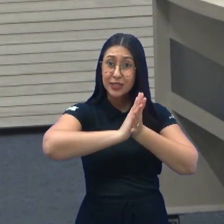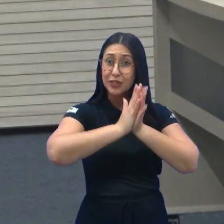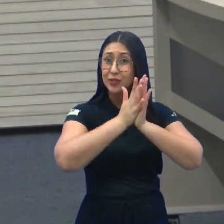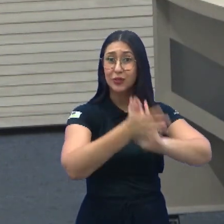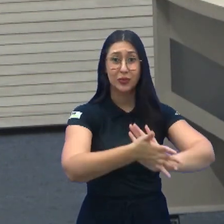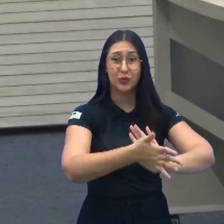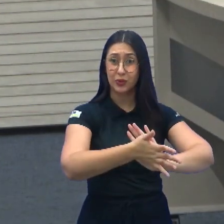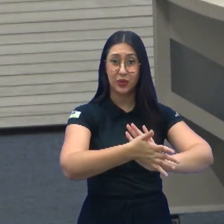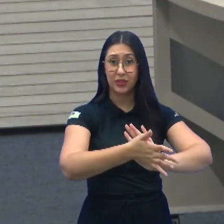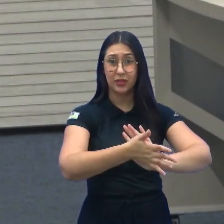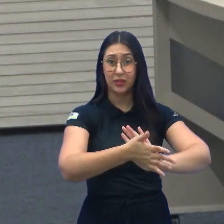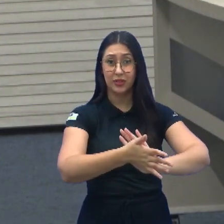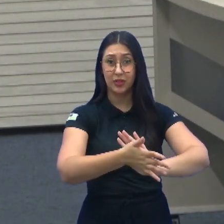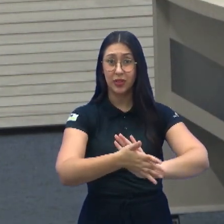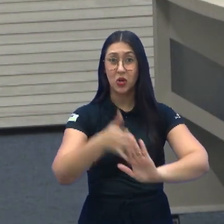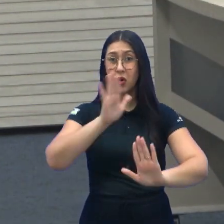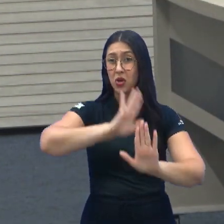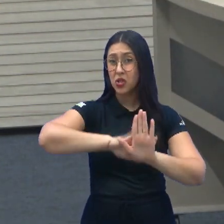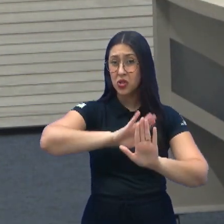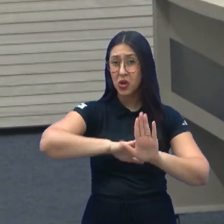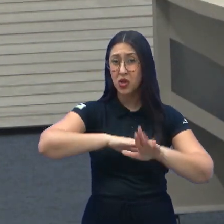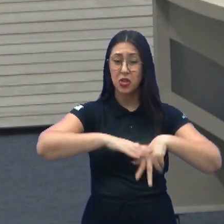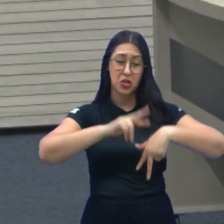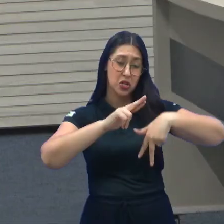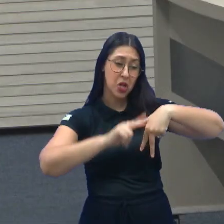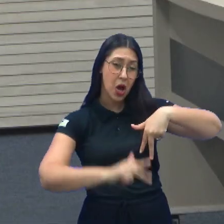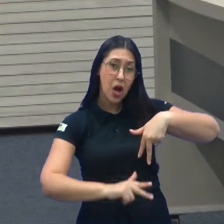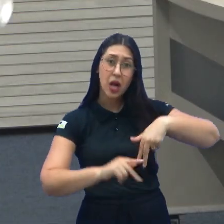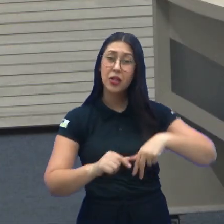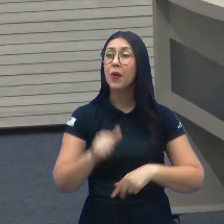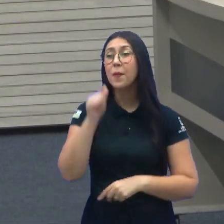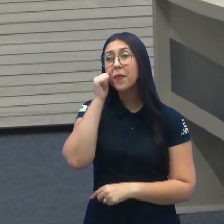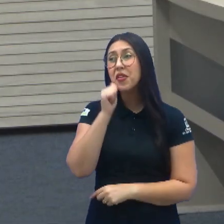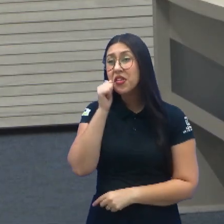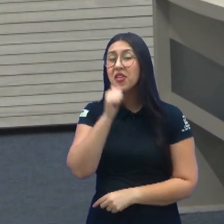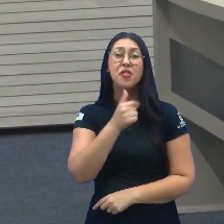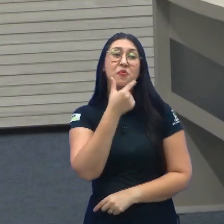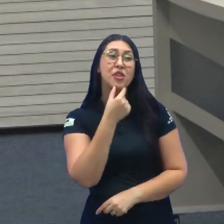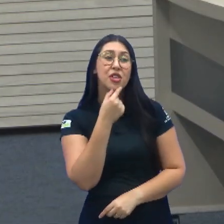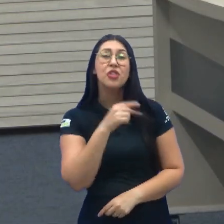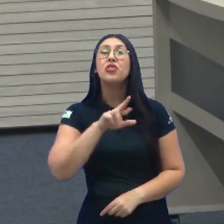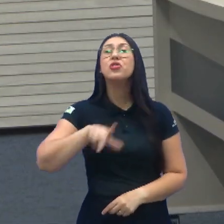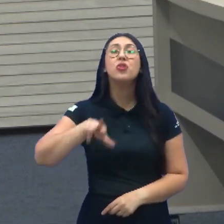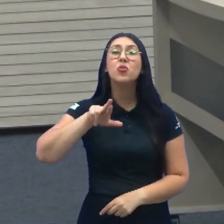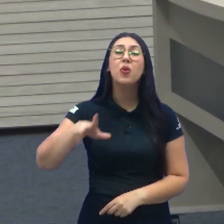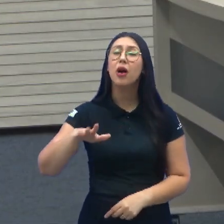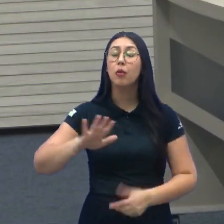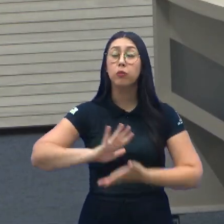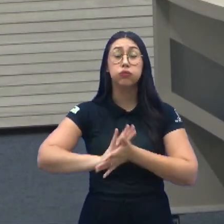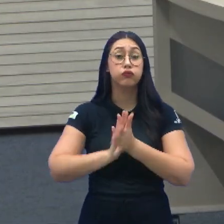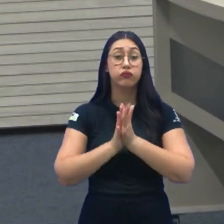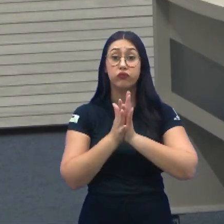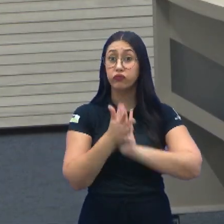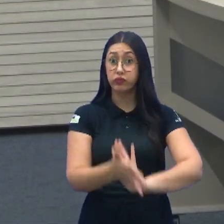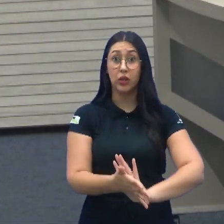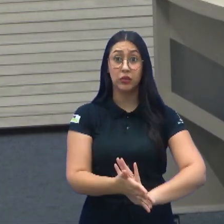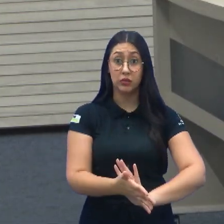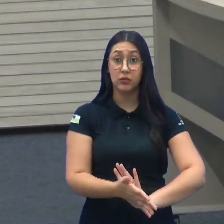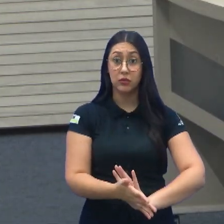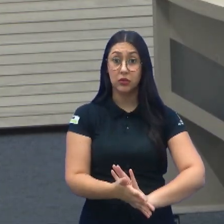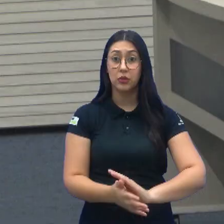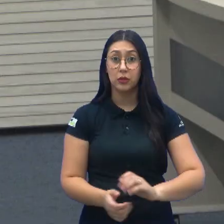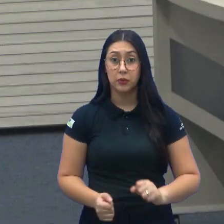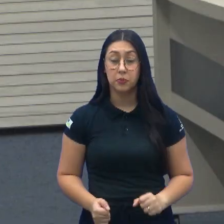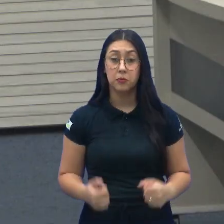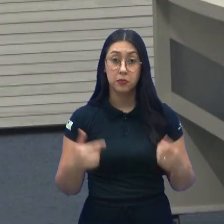do indivíduo, com ideologia de gênero, não é menino, não é menina, é uma destruição assim, boçal.